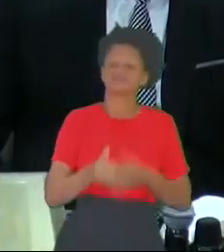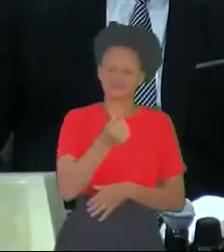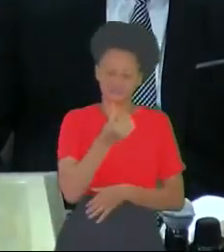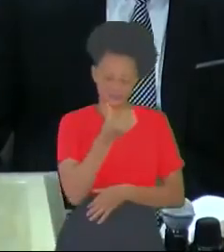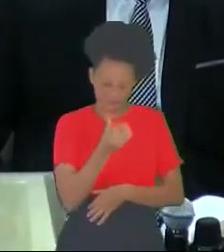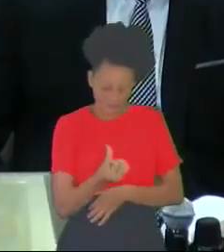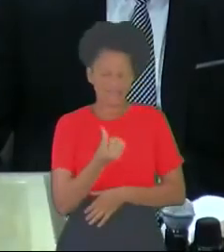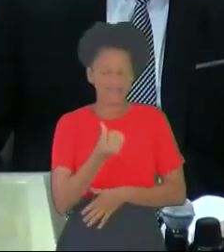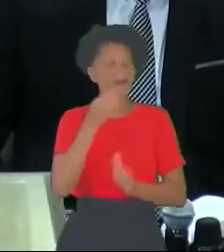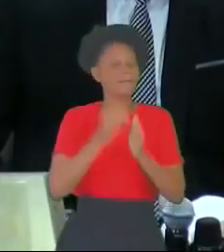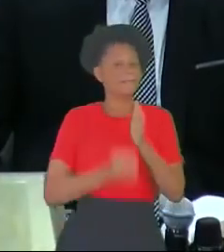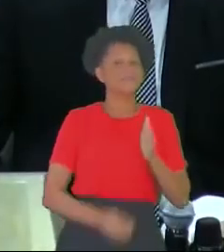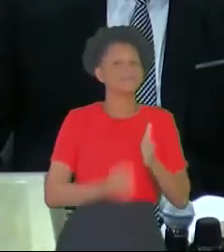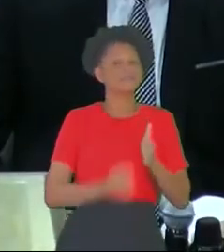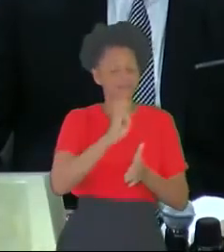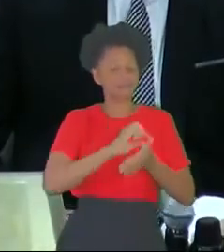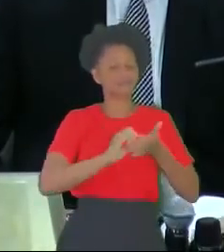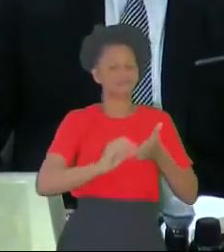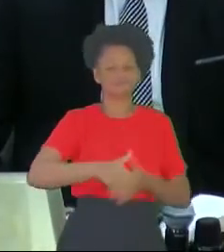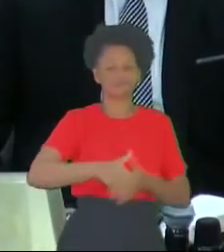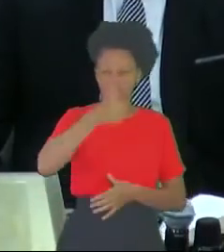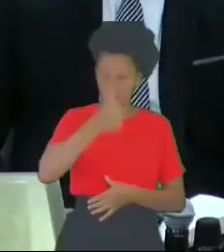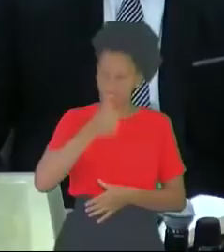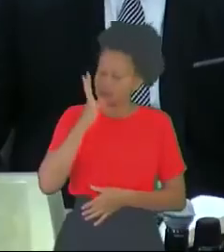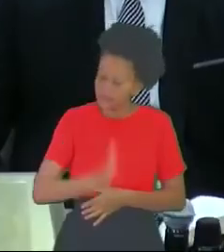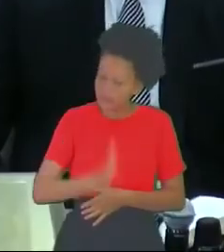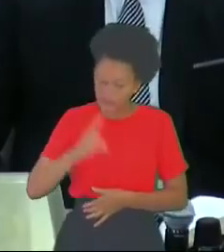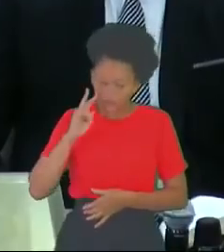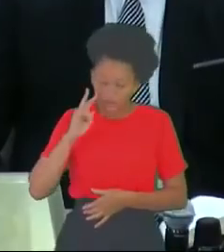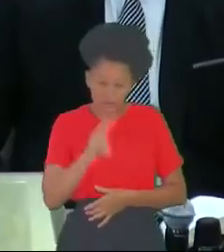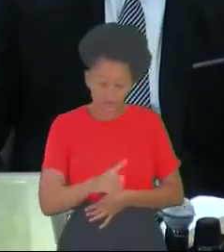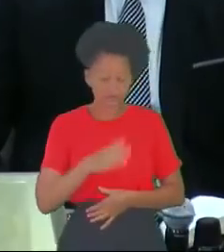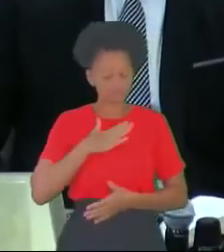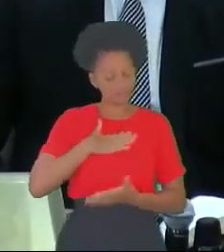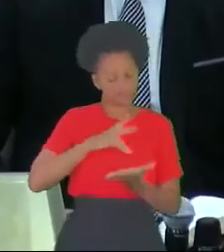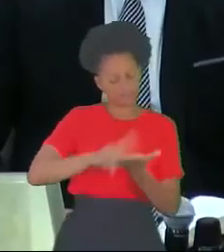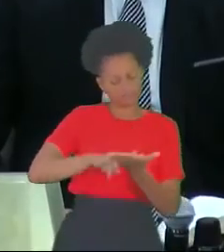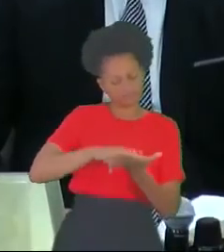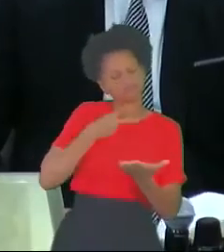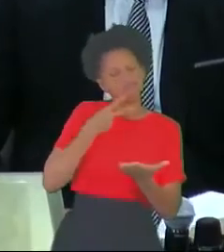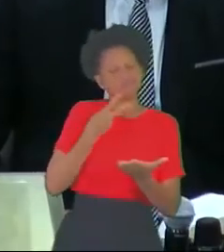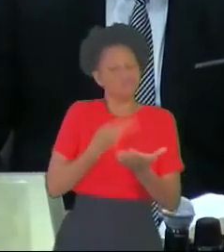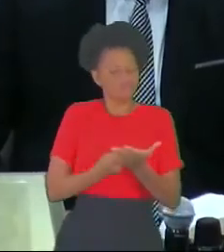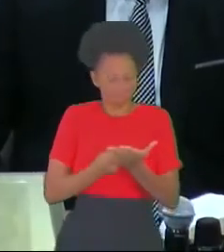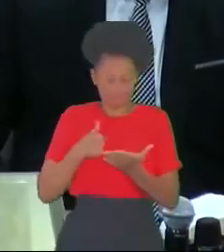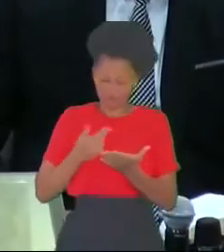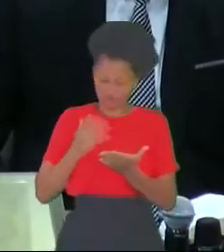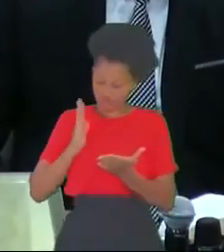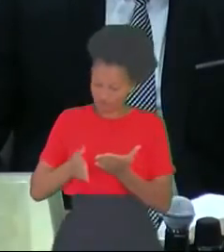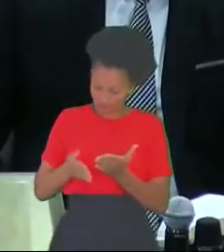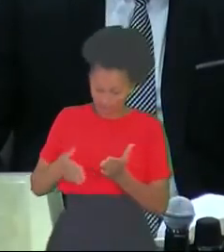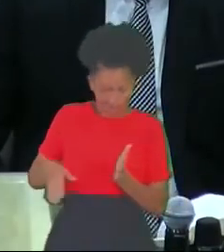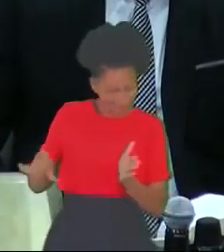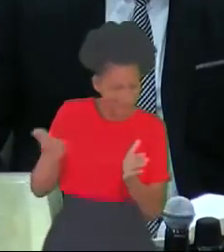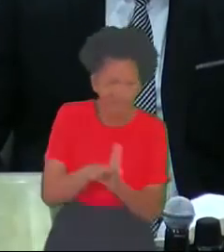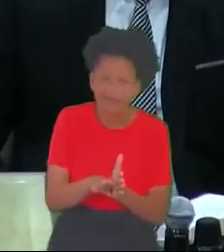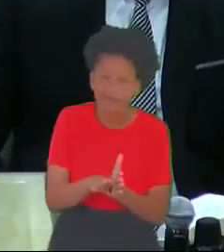Capítulo 5, versículo 1, ele diz: já vim. Na minha tradução diz assim: já entrei no meu jardim.